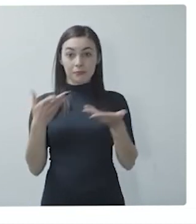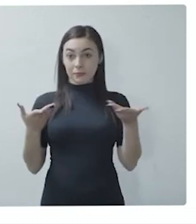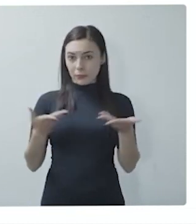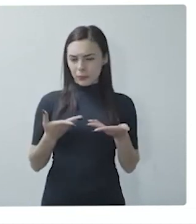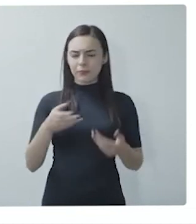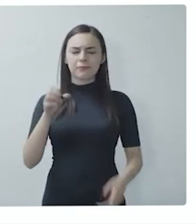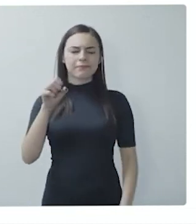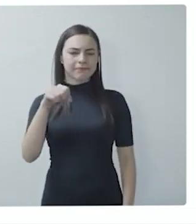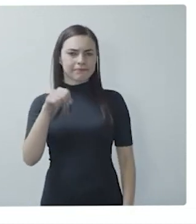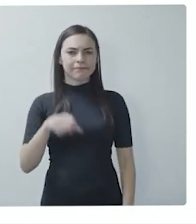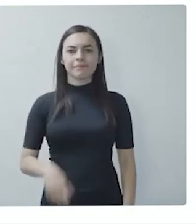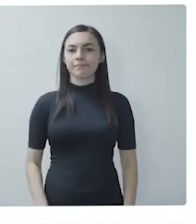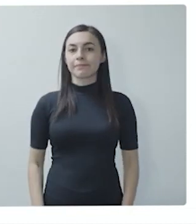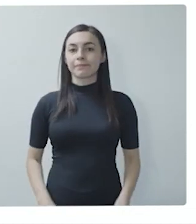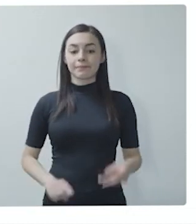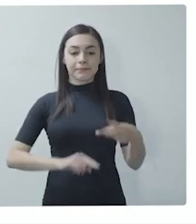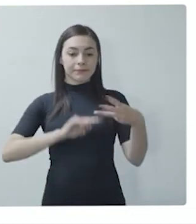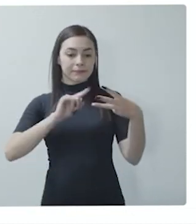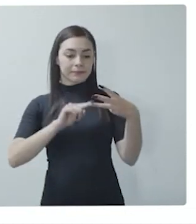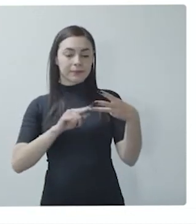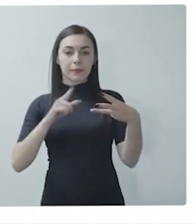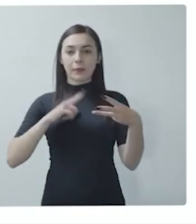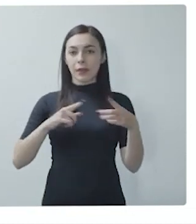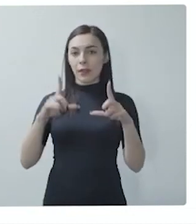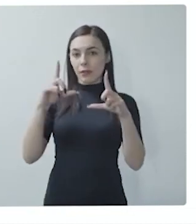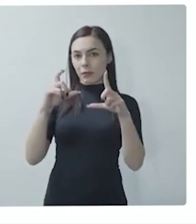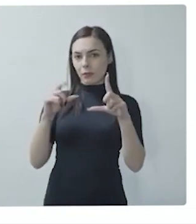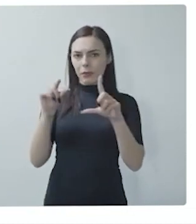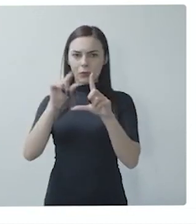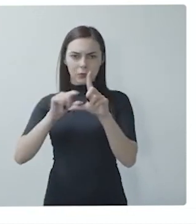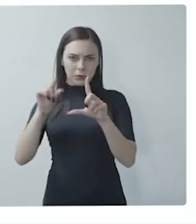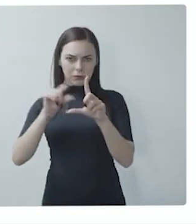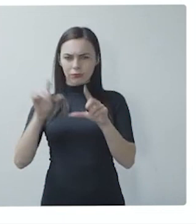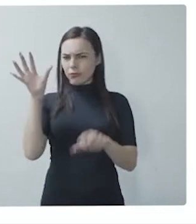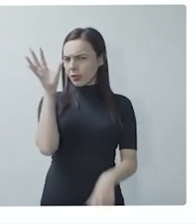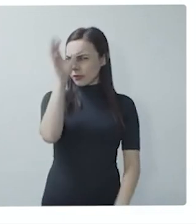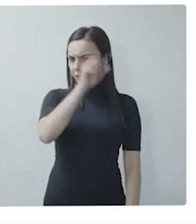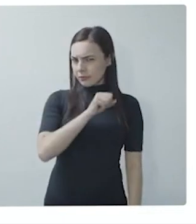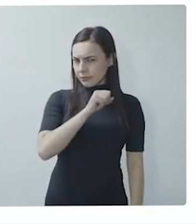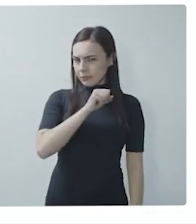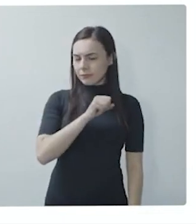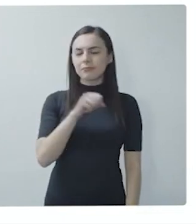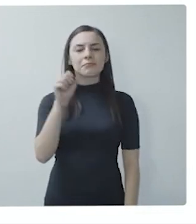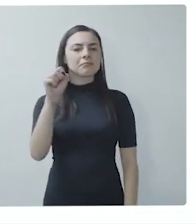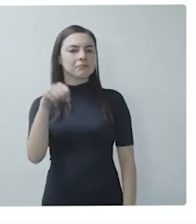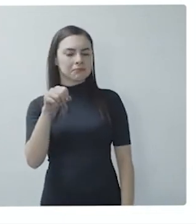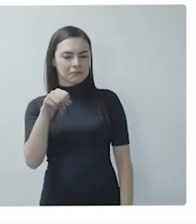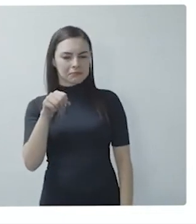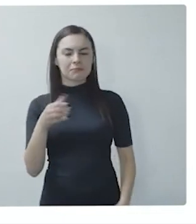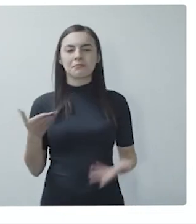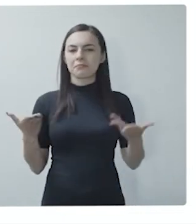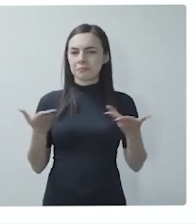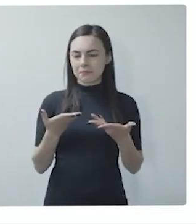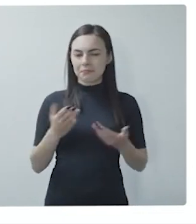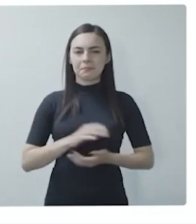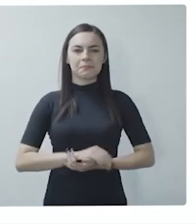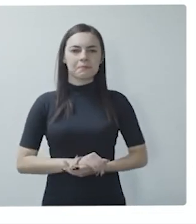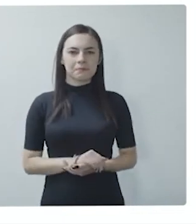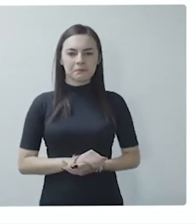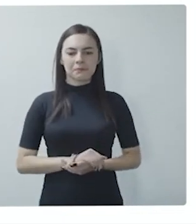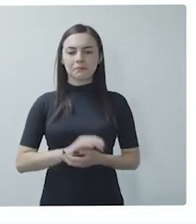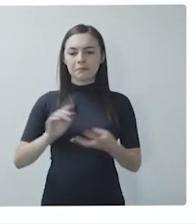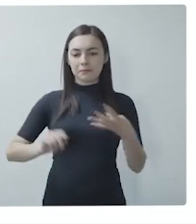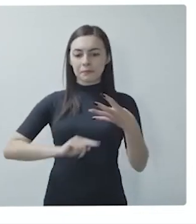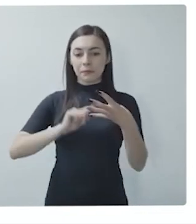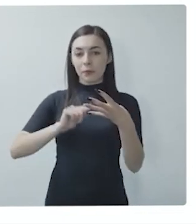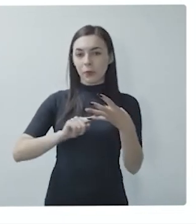Também fizemos. Fizemos a... aprendemos sobre a fotolegenda? Também aprendemos hoje. Fizemos